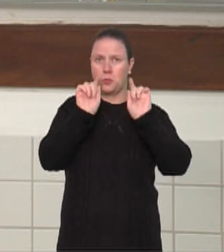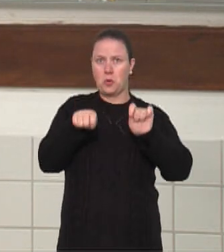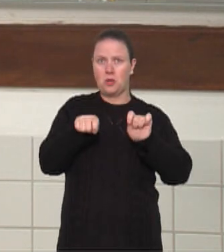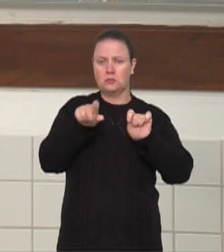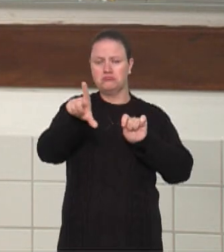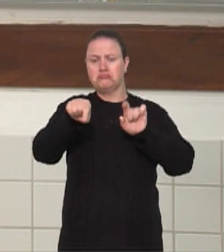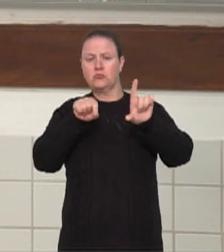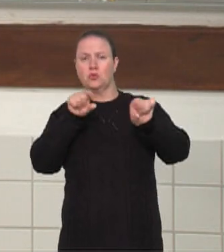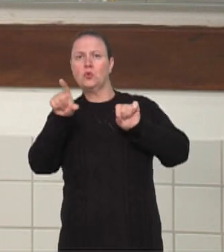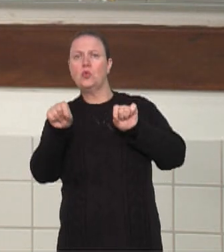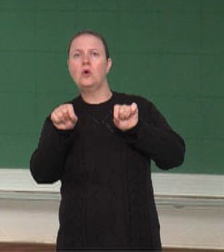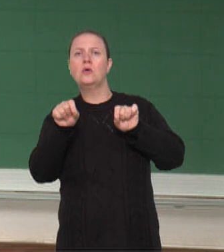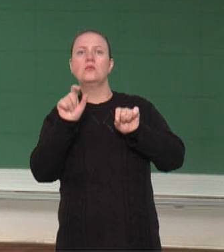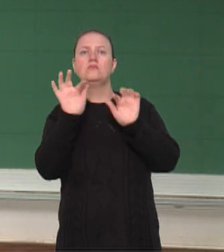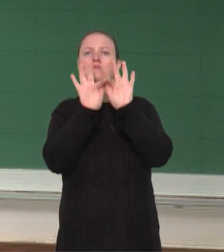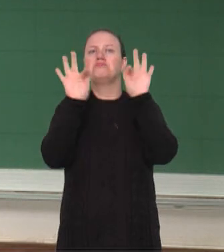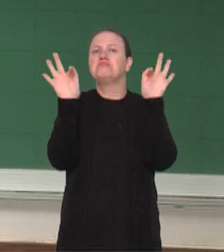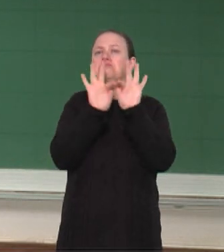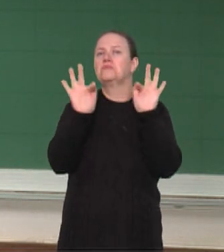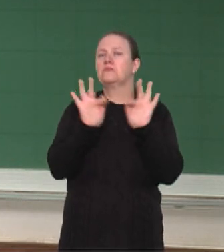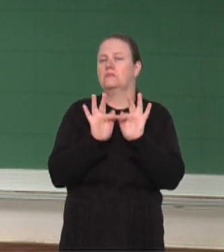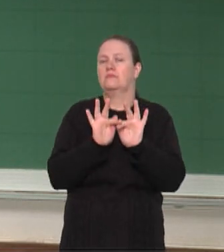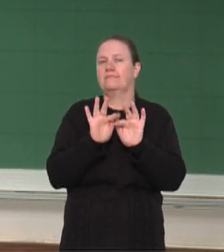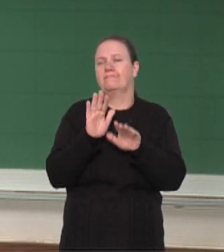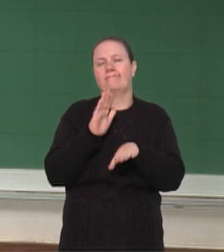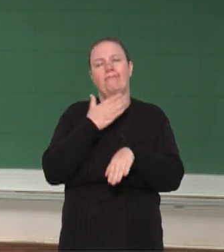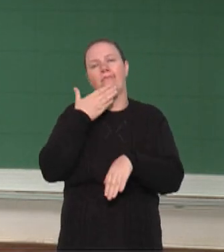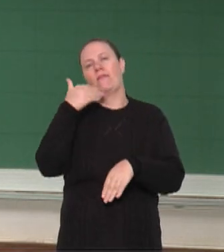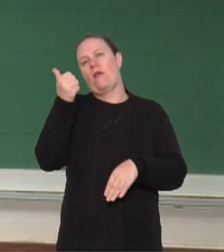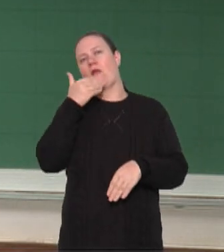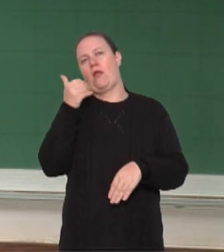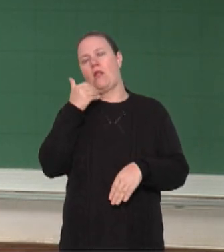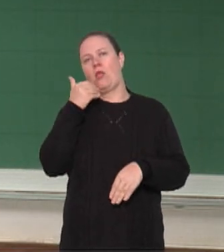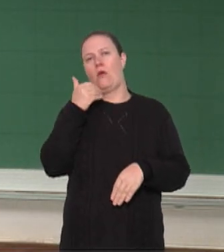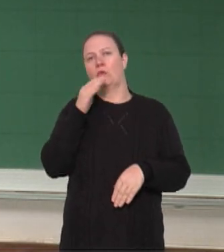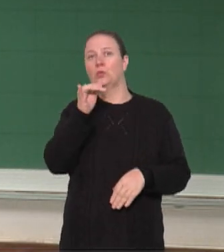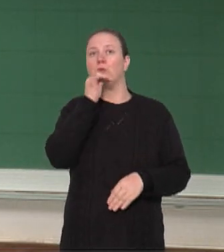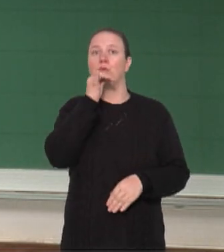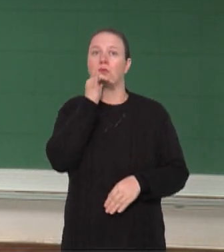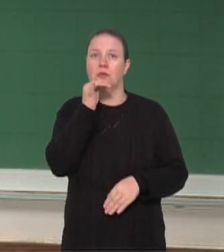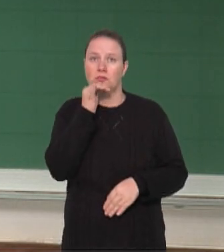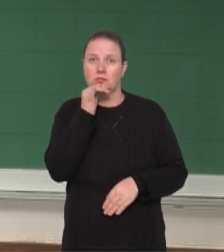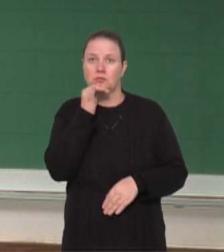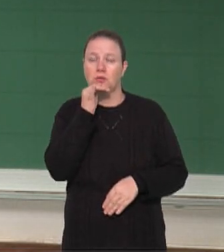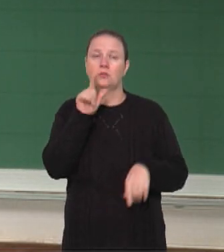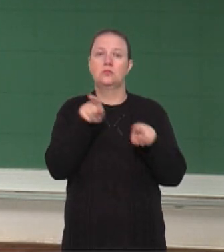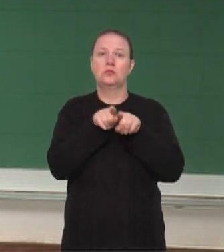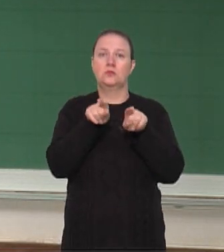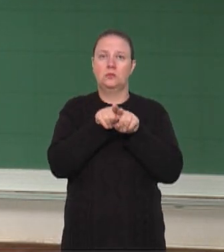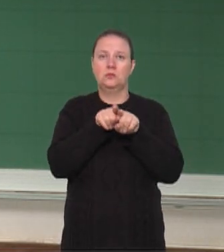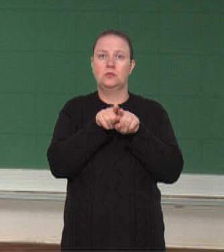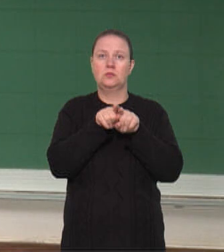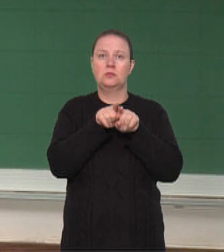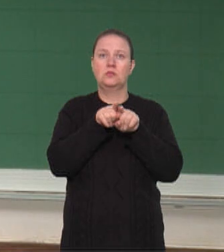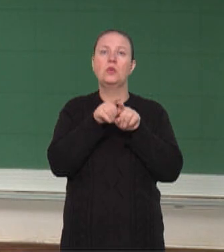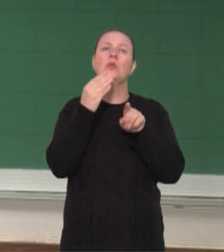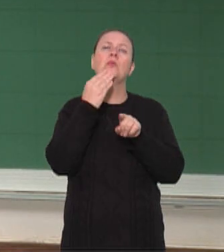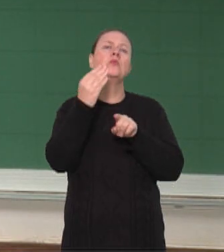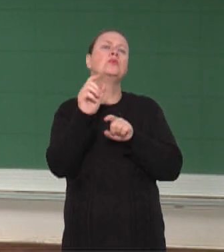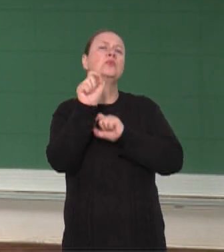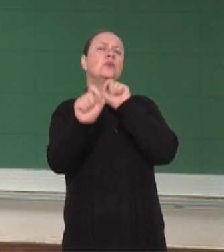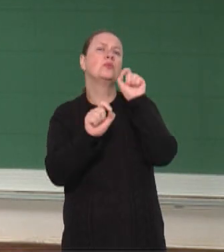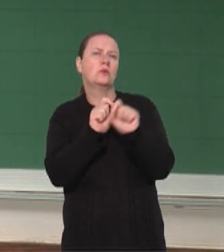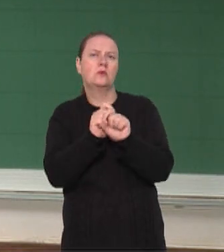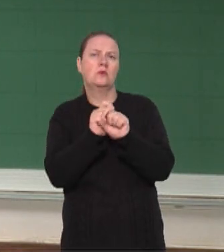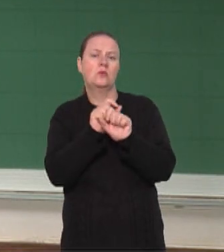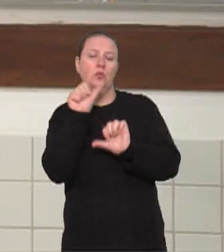escolher qualquer frase ali que ilustrasse um exemplo de discurso direto, e o enunciado solicitava o quê? Que vocês